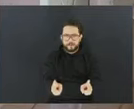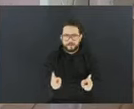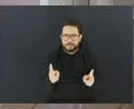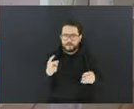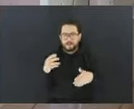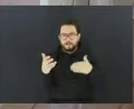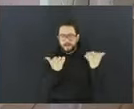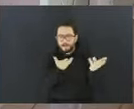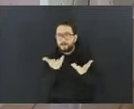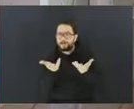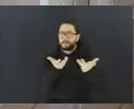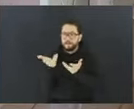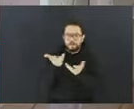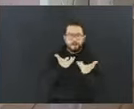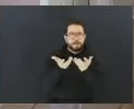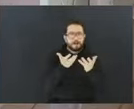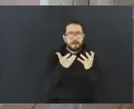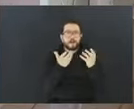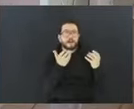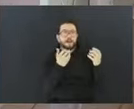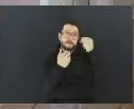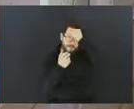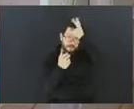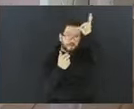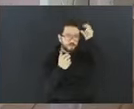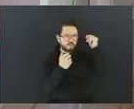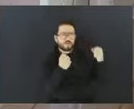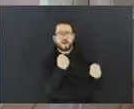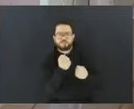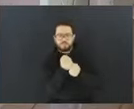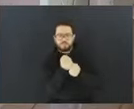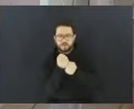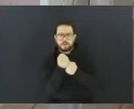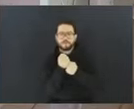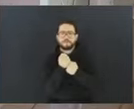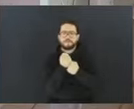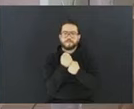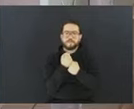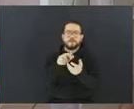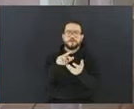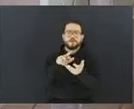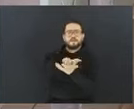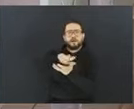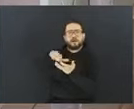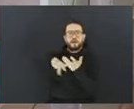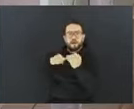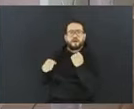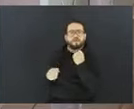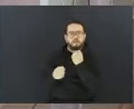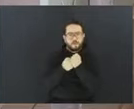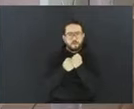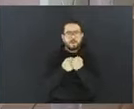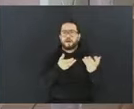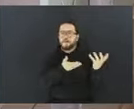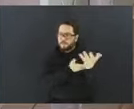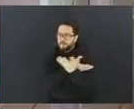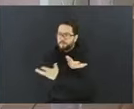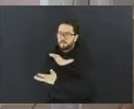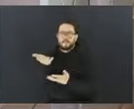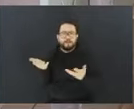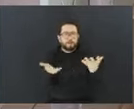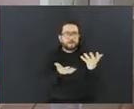da Prefeitura, as Secretarias aí Municipal de Urbanismo, Secretaria Municipal de Meio Ambiente, o apoio importante da Guarda Municipal